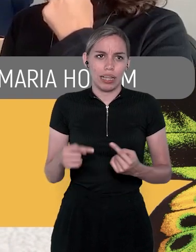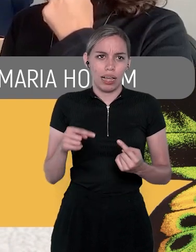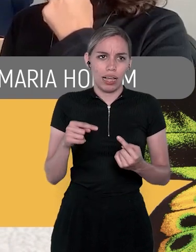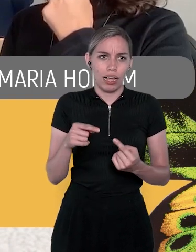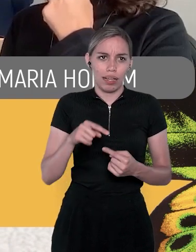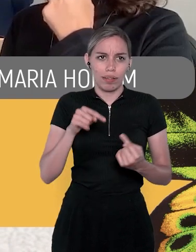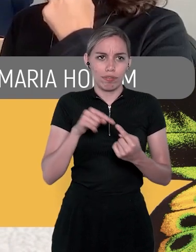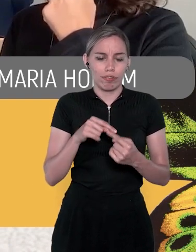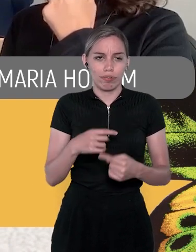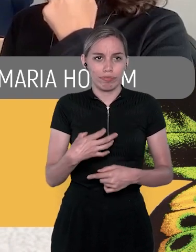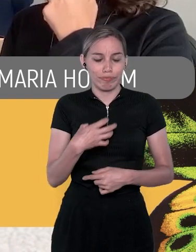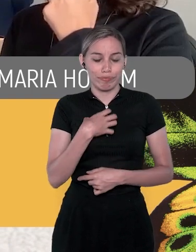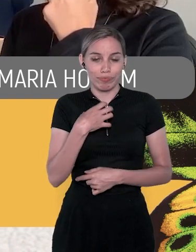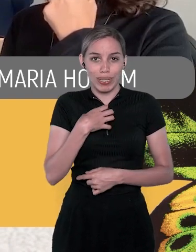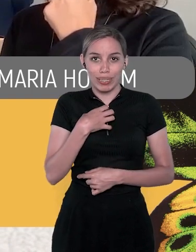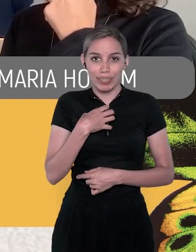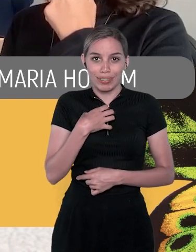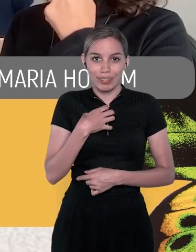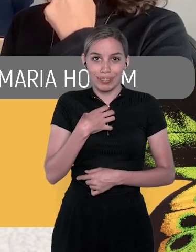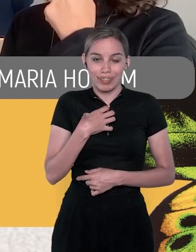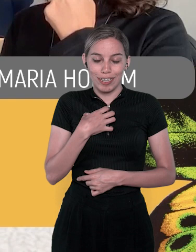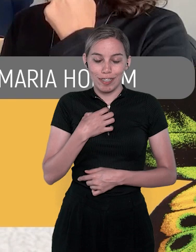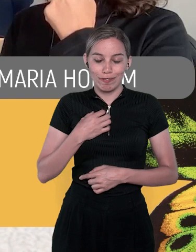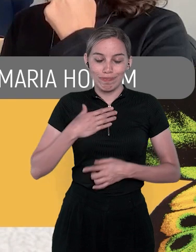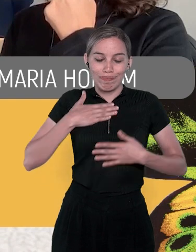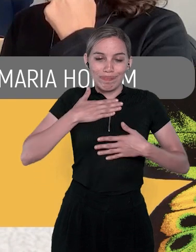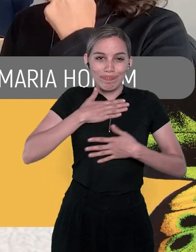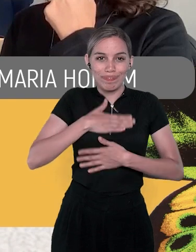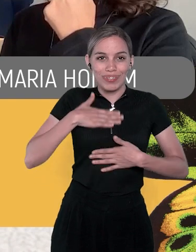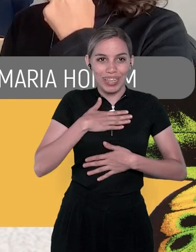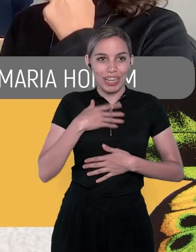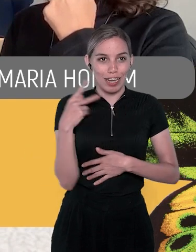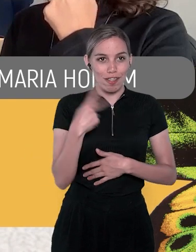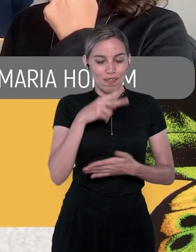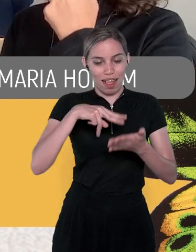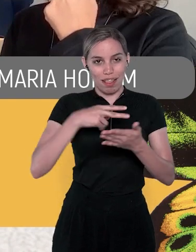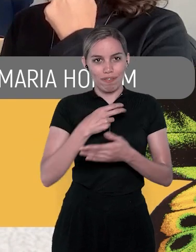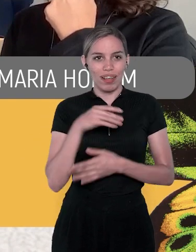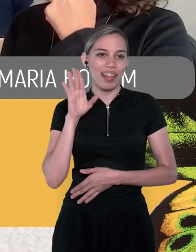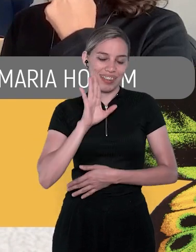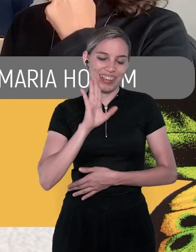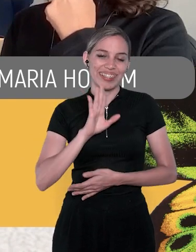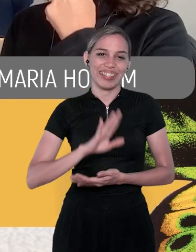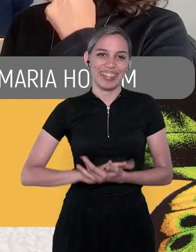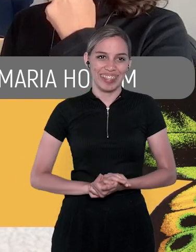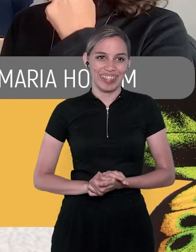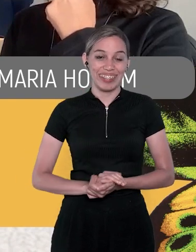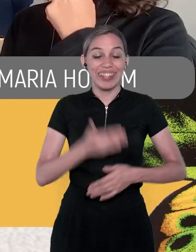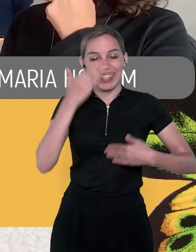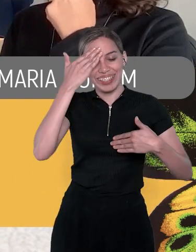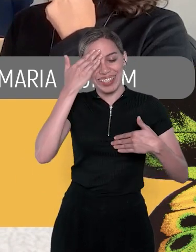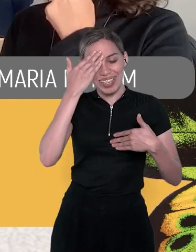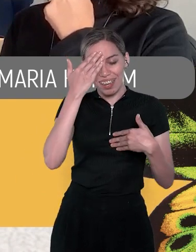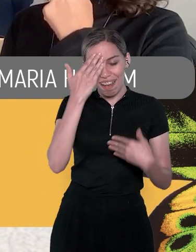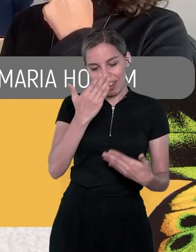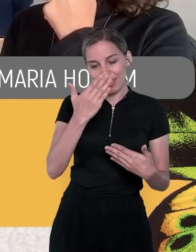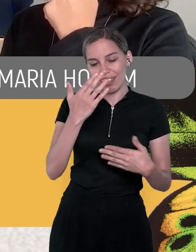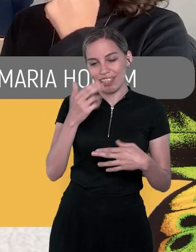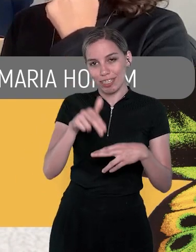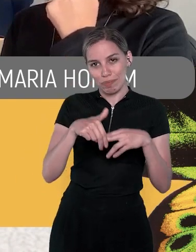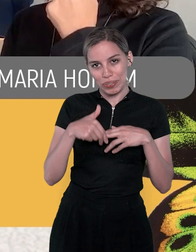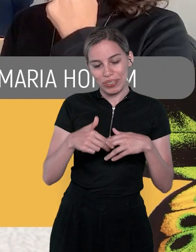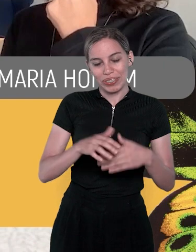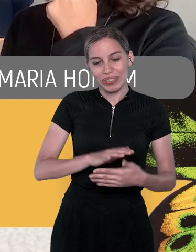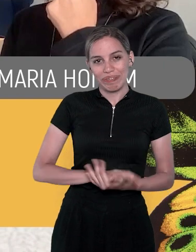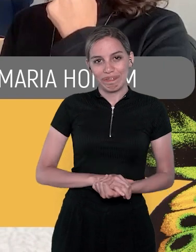que é uma homenagem, para eu me sentir assim muito aconchegado pela sua leitura. Foi muito legal e te agradeço muito